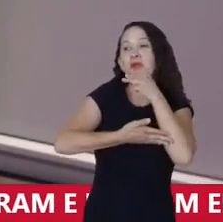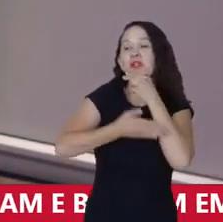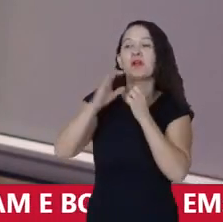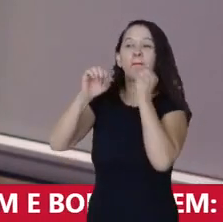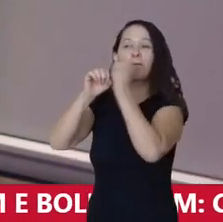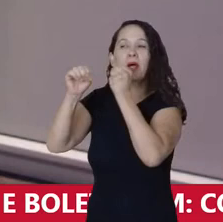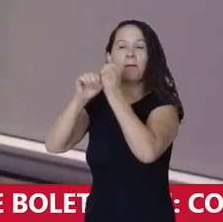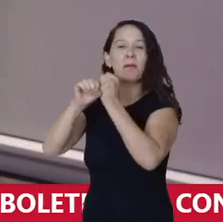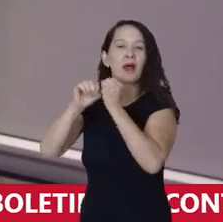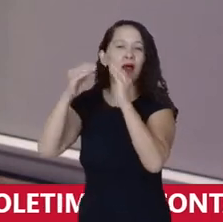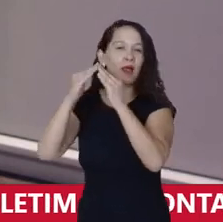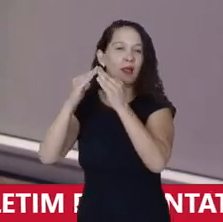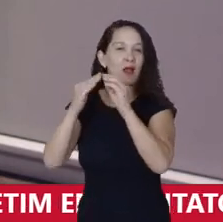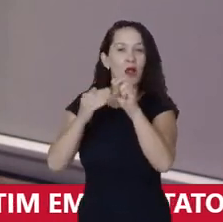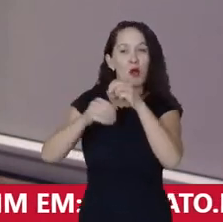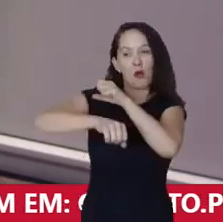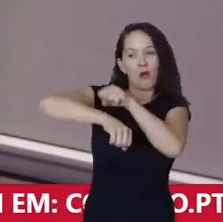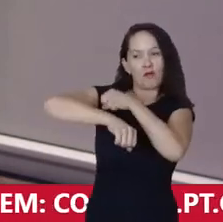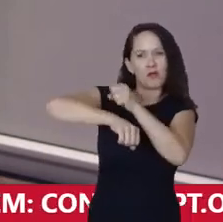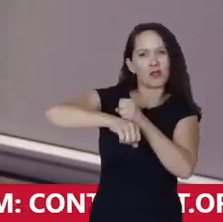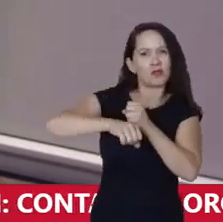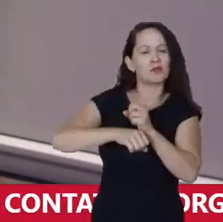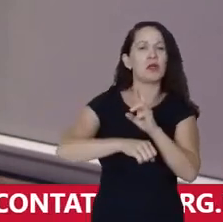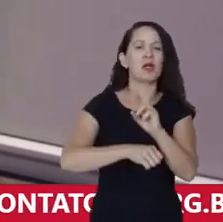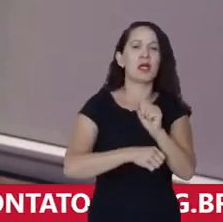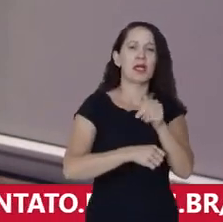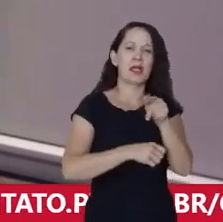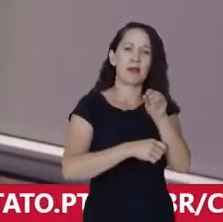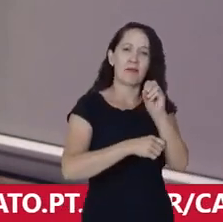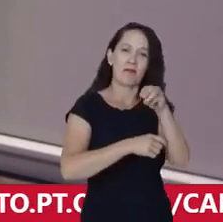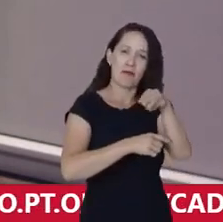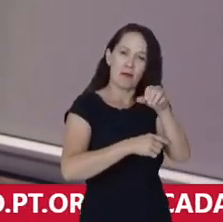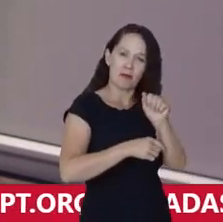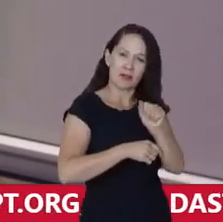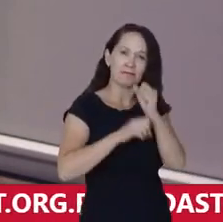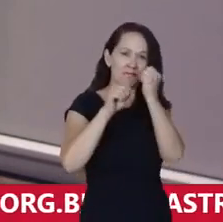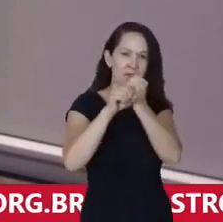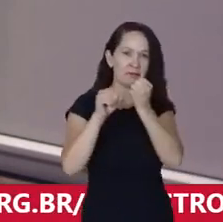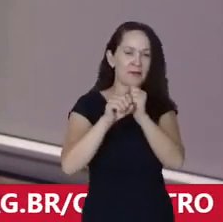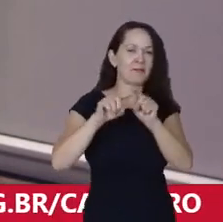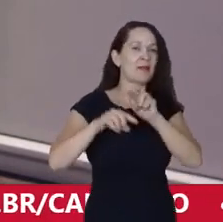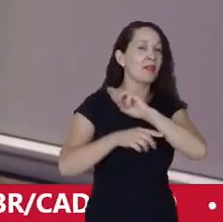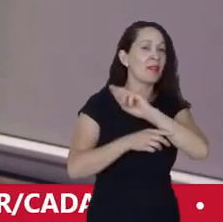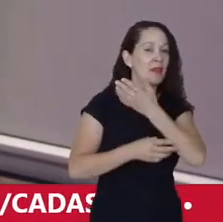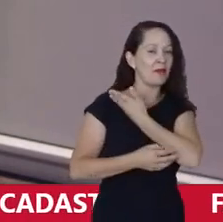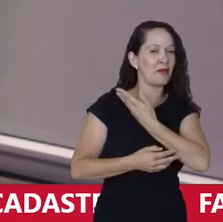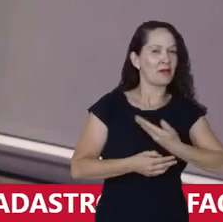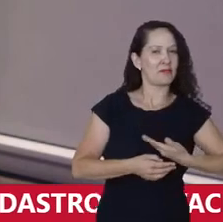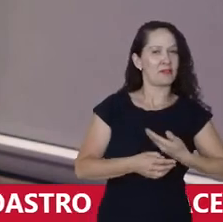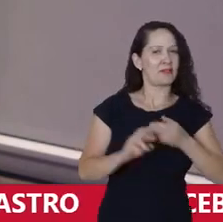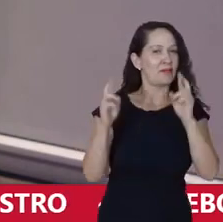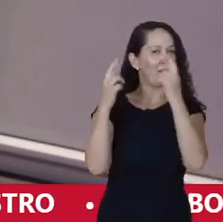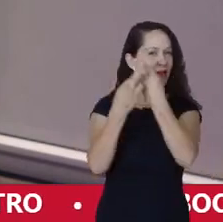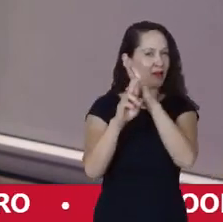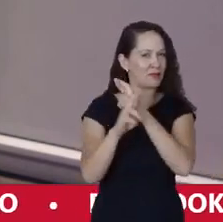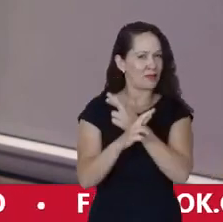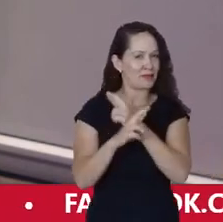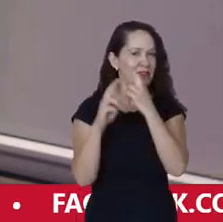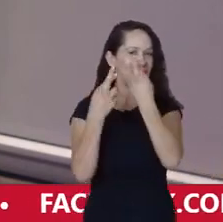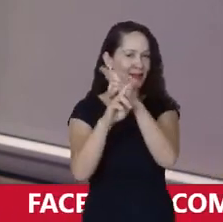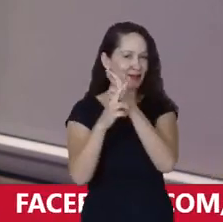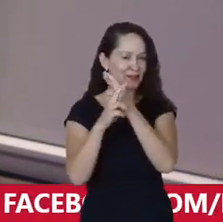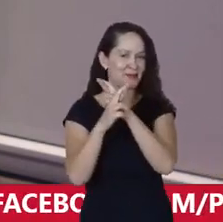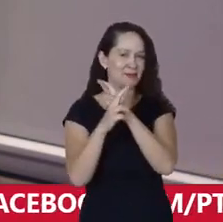Um fogãozinho de 6 bocas. Reforma é algo bom. Mas não é o que o governo está fazendo. Nós fizemos, por exemplo,